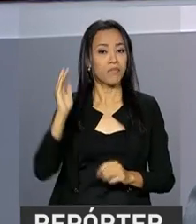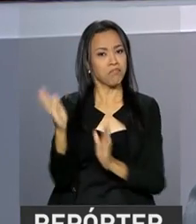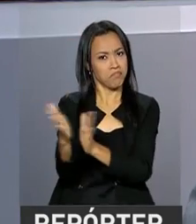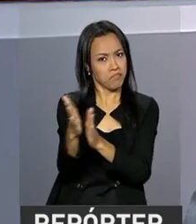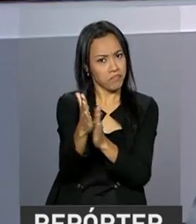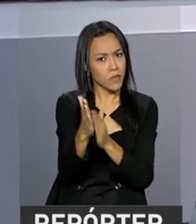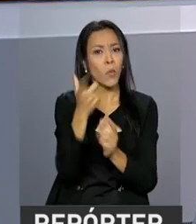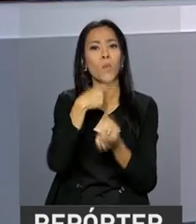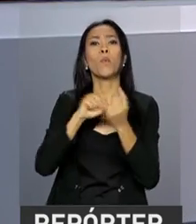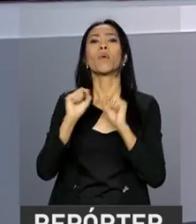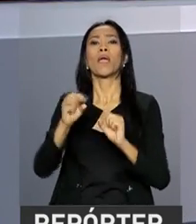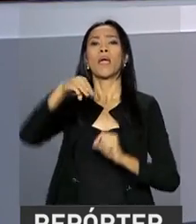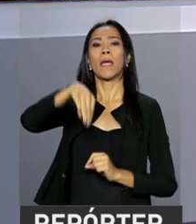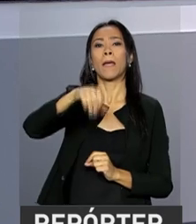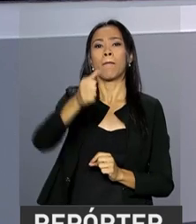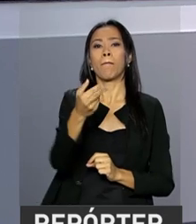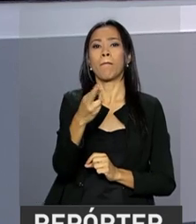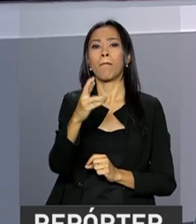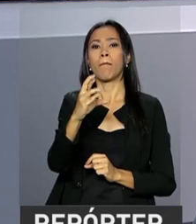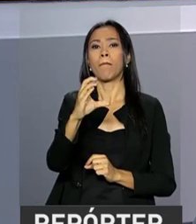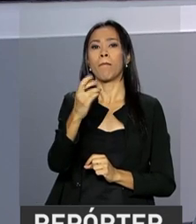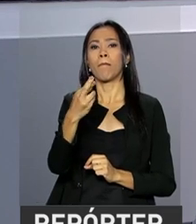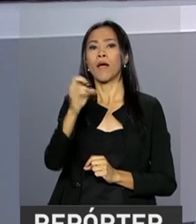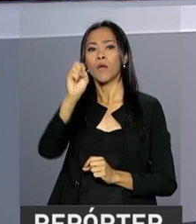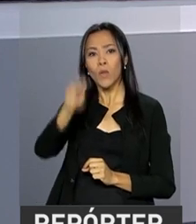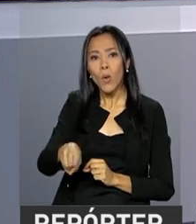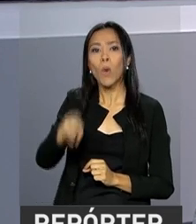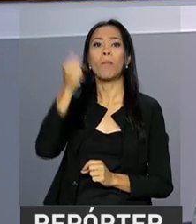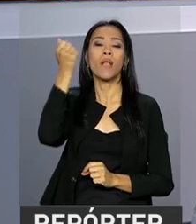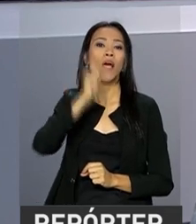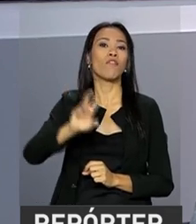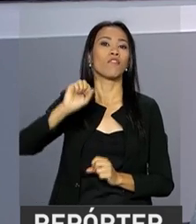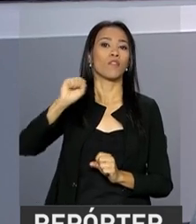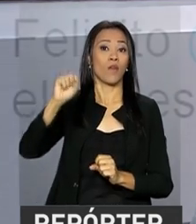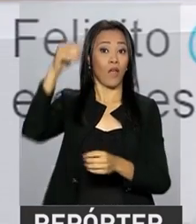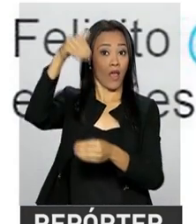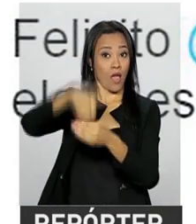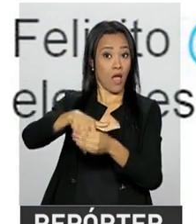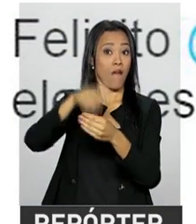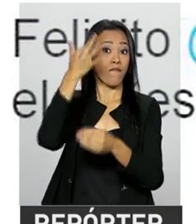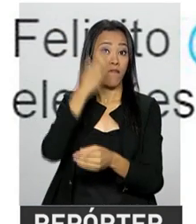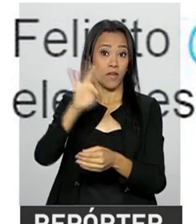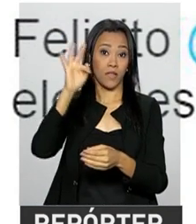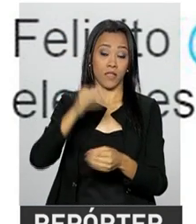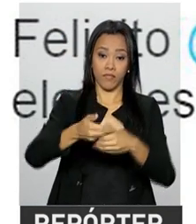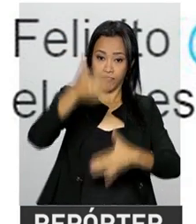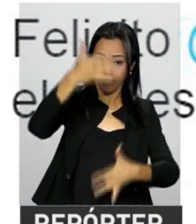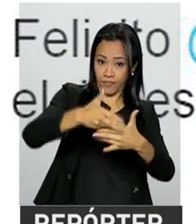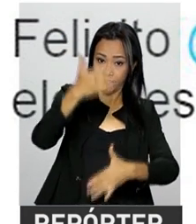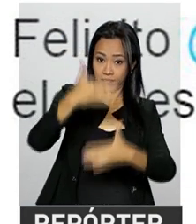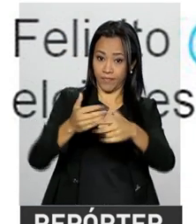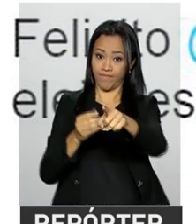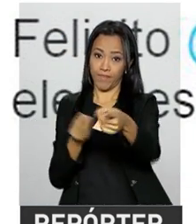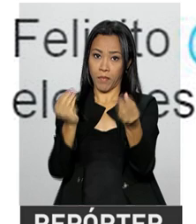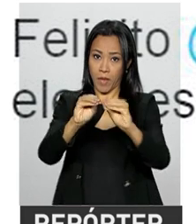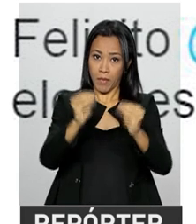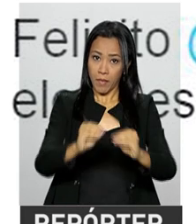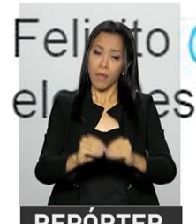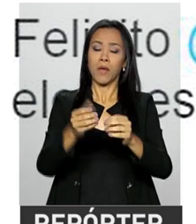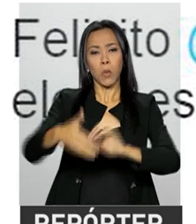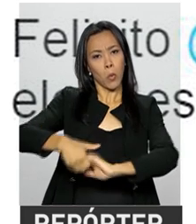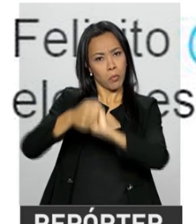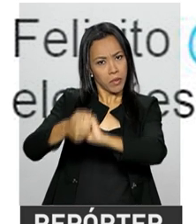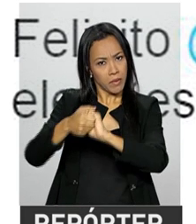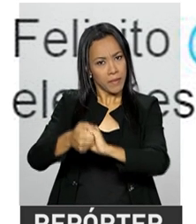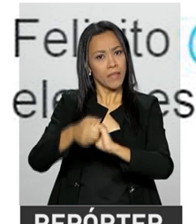parabenizou Emmanuel macron pela vitória nas eleições na França temer publicou em uma rede social uma mensagem com os cumprimentos